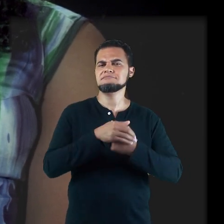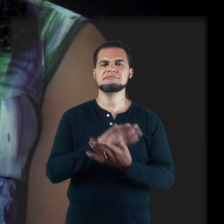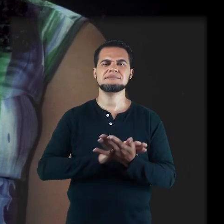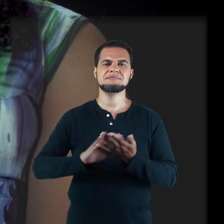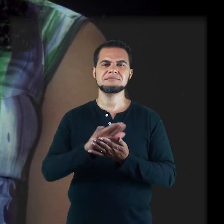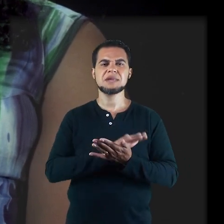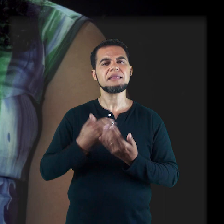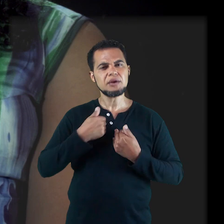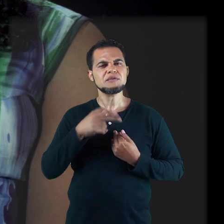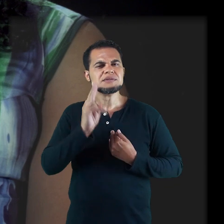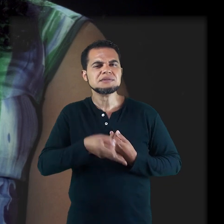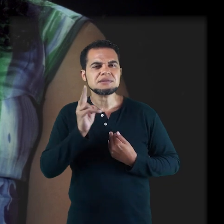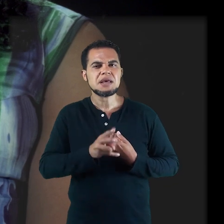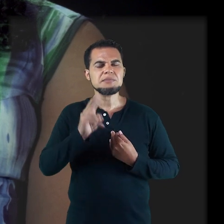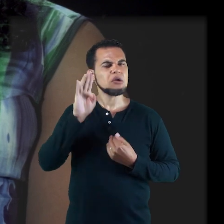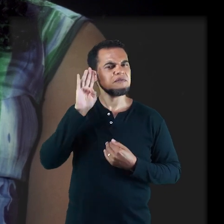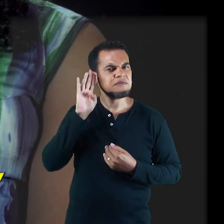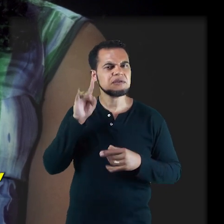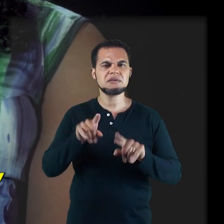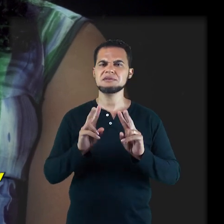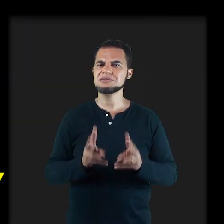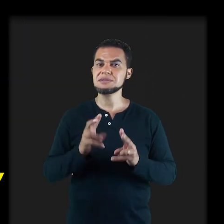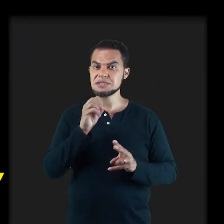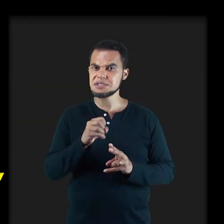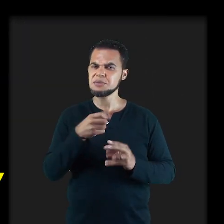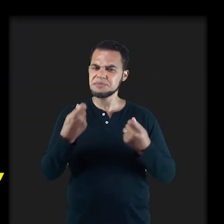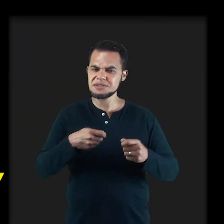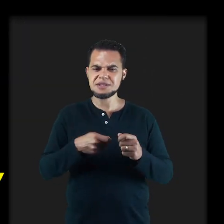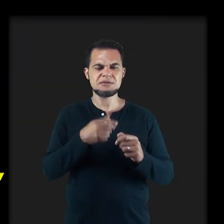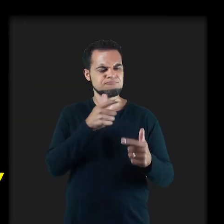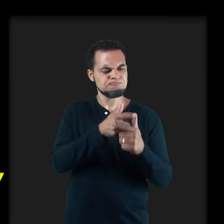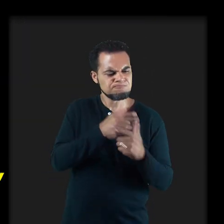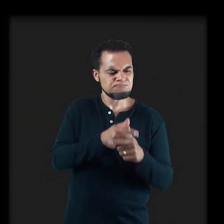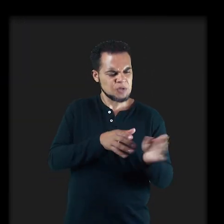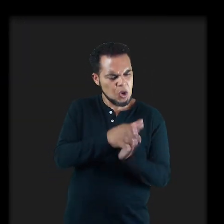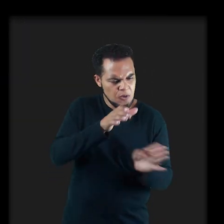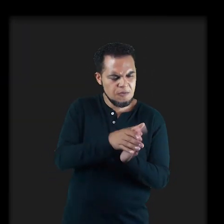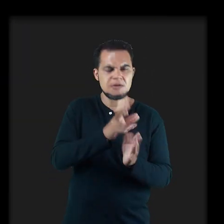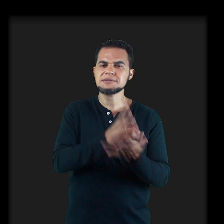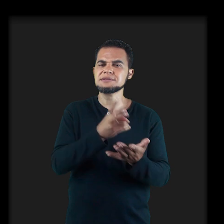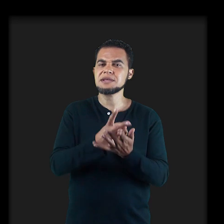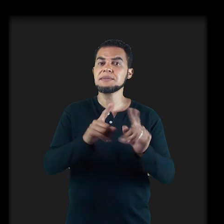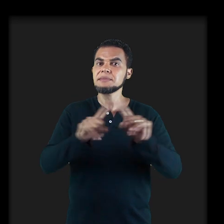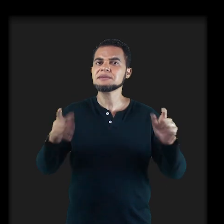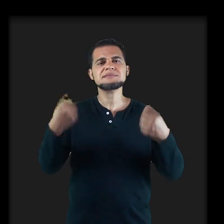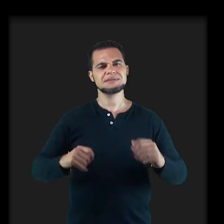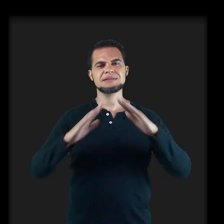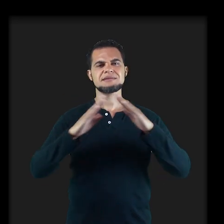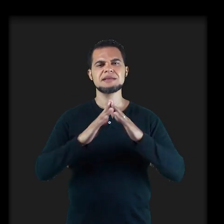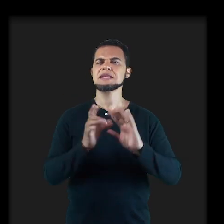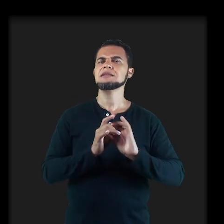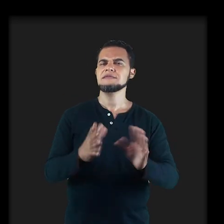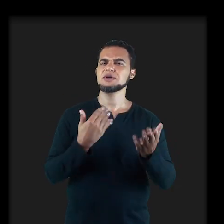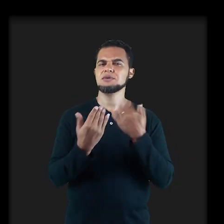mim nada. Eu vou ouvir vocês. Se for preciso também levar uma bronca, vai levar. Mas que a gente tenha essa abertura em